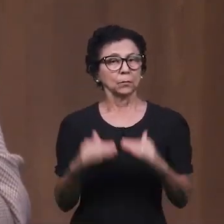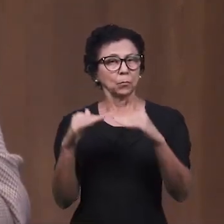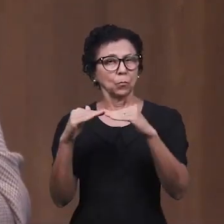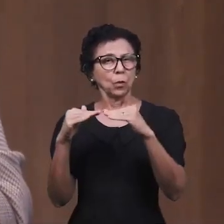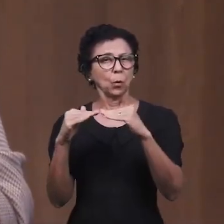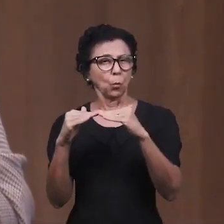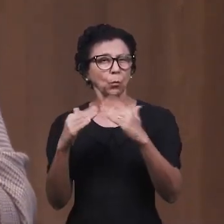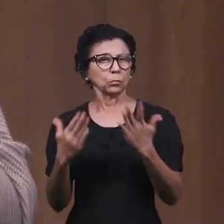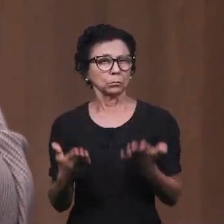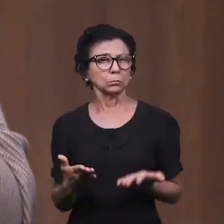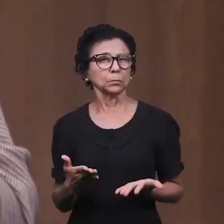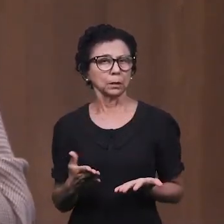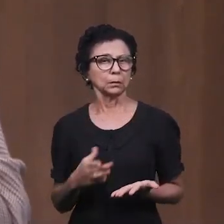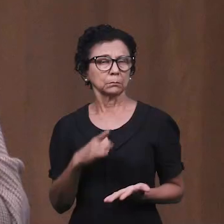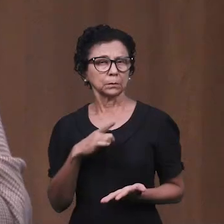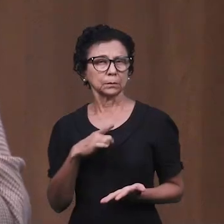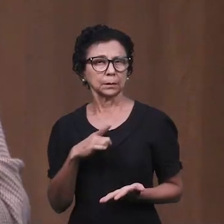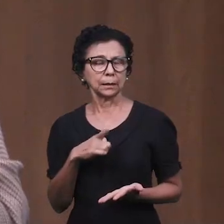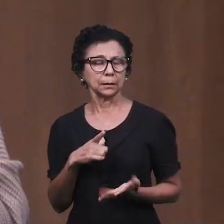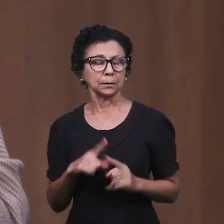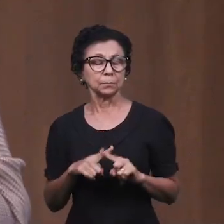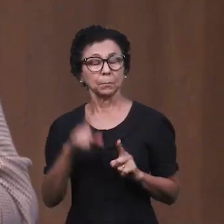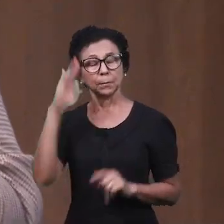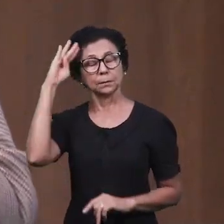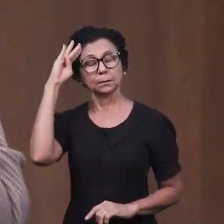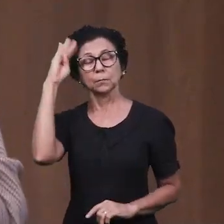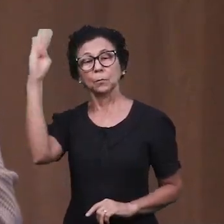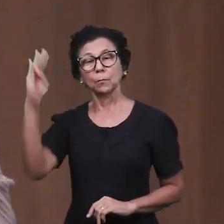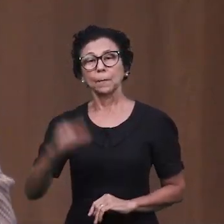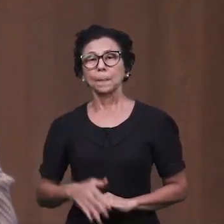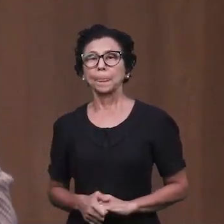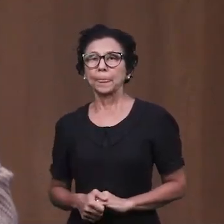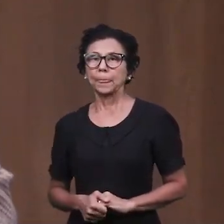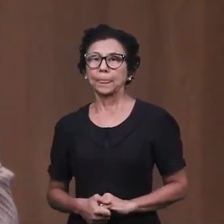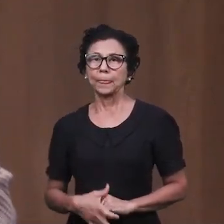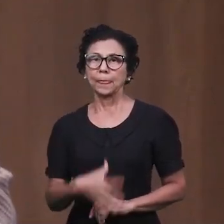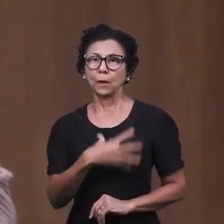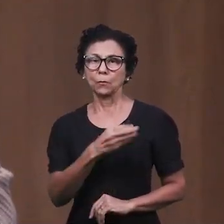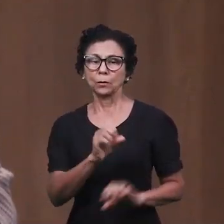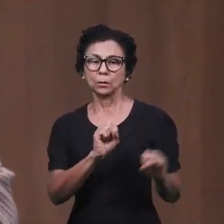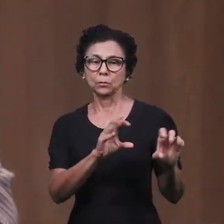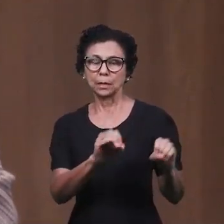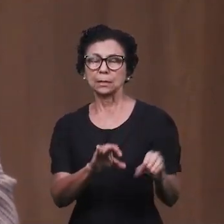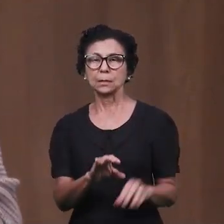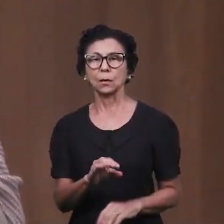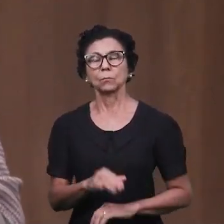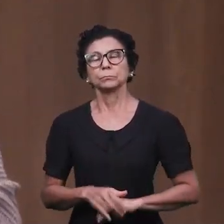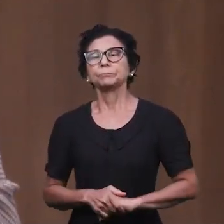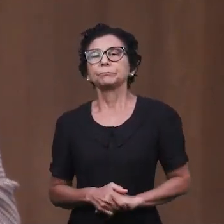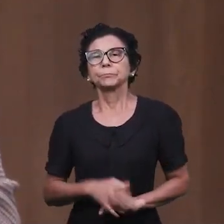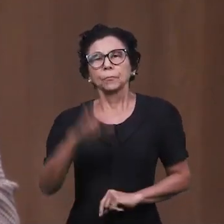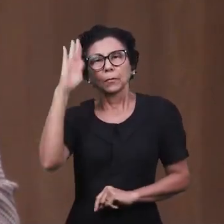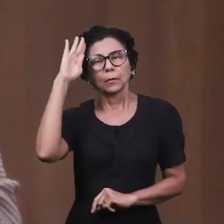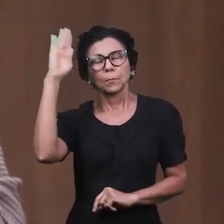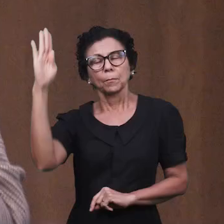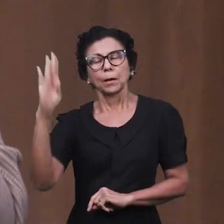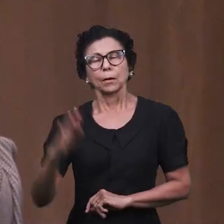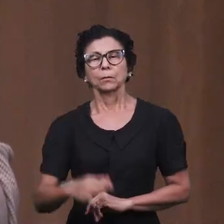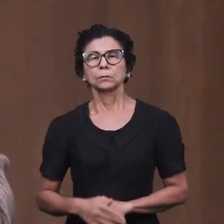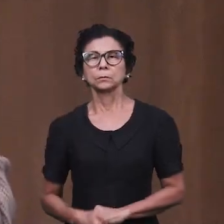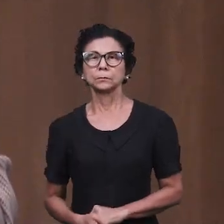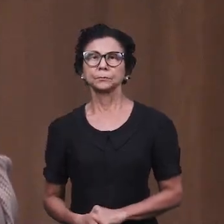acordo. Então, acima de tudo, se comprometa com a educação. Através do